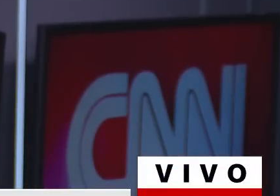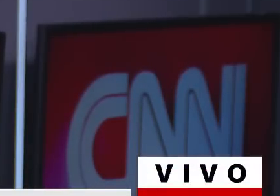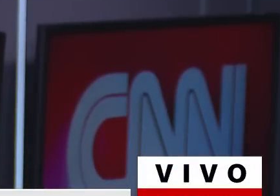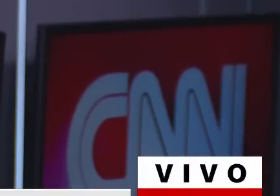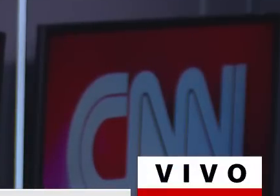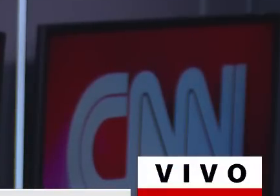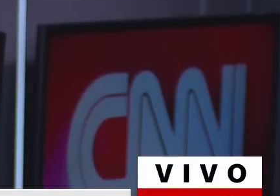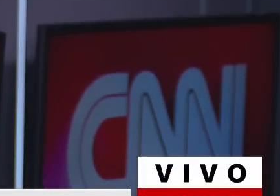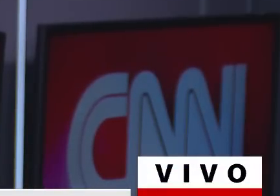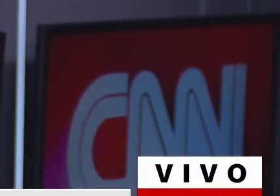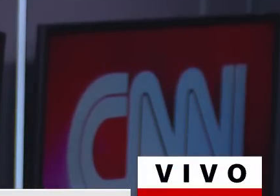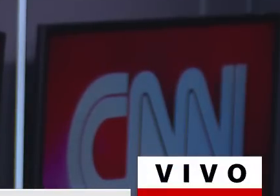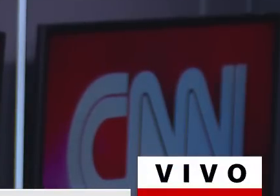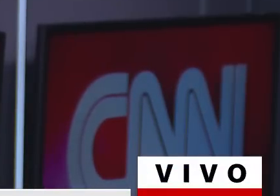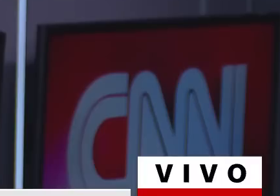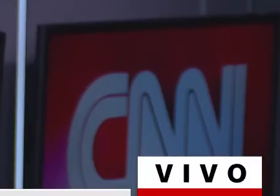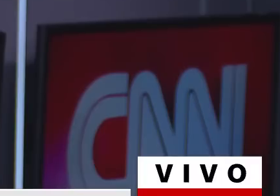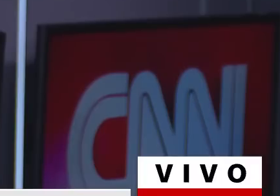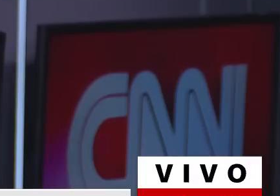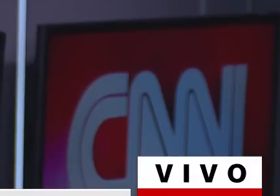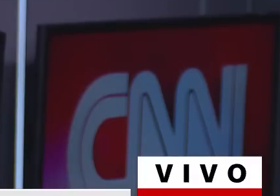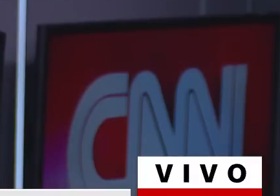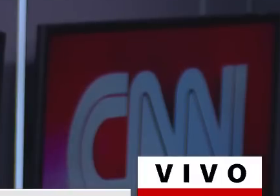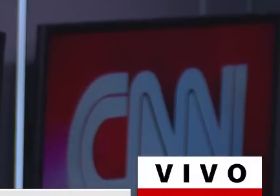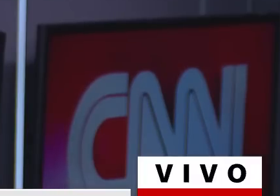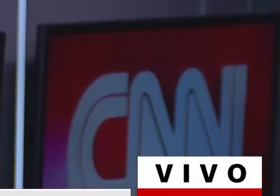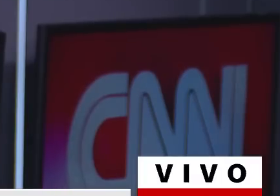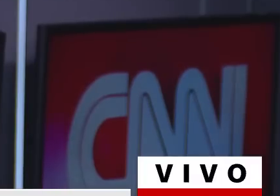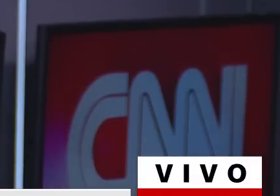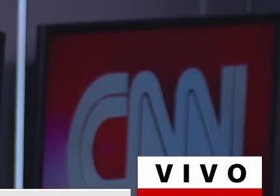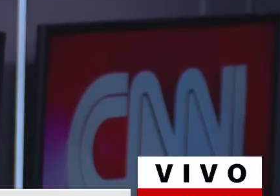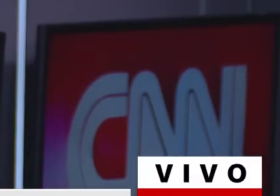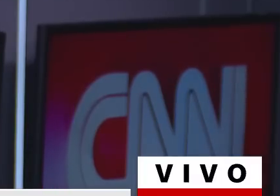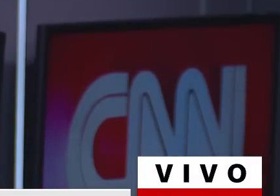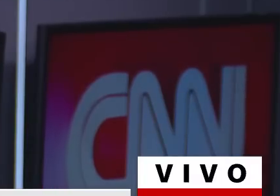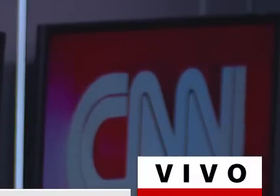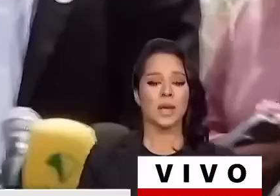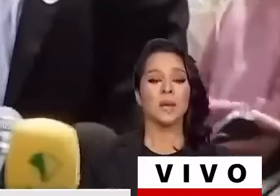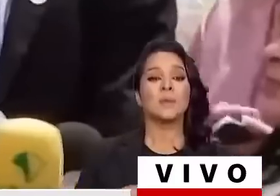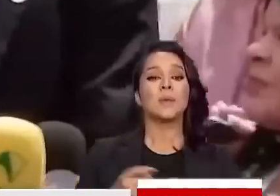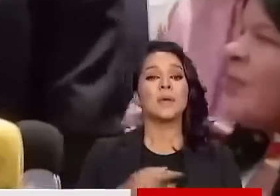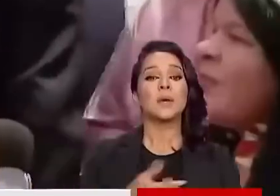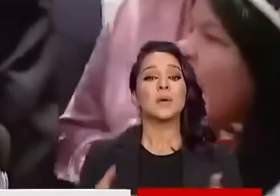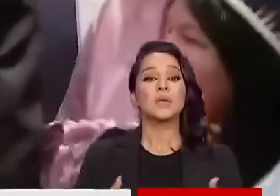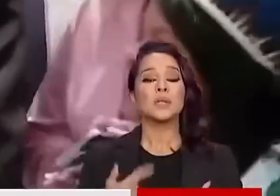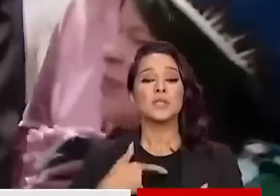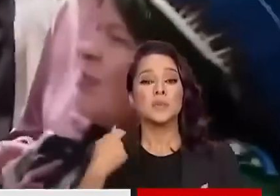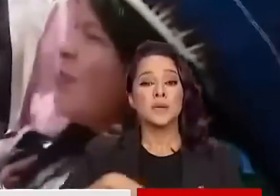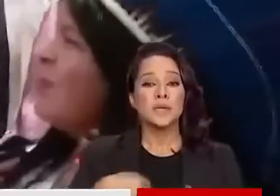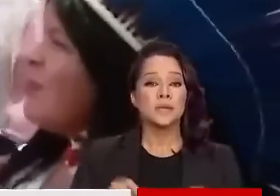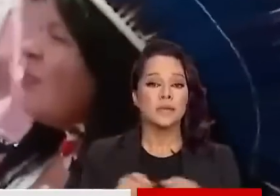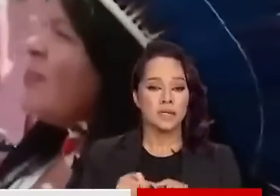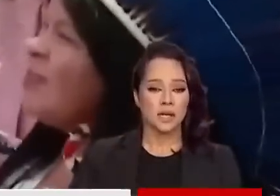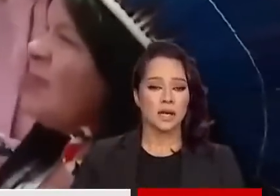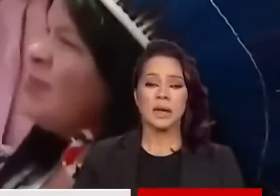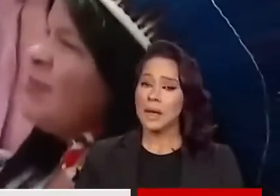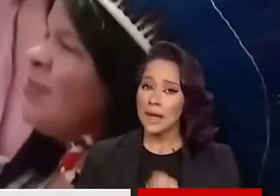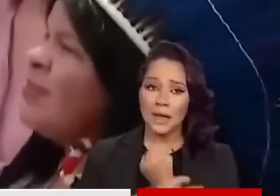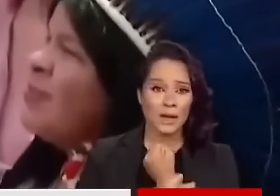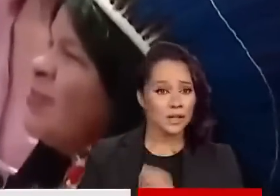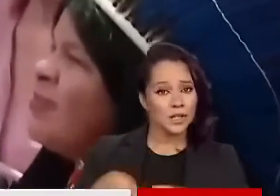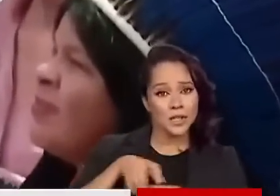das prioridades é levar transporte aos indígenas. Vamos ver também. A primeira coisa que nós temos que fazer é